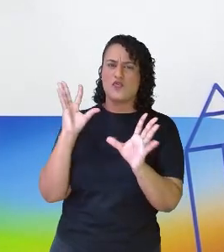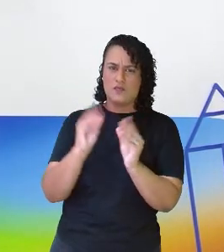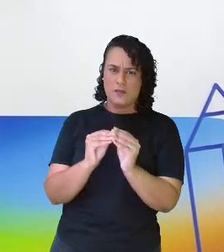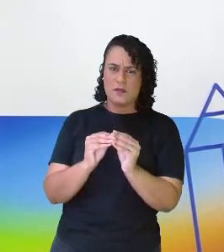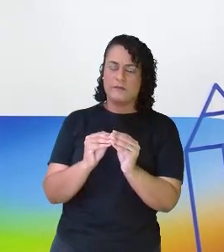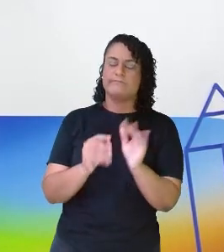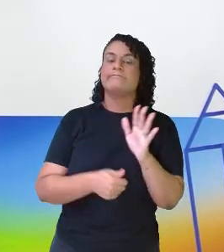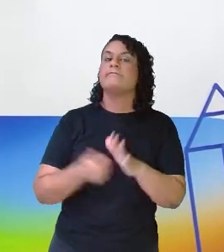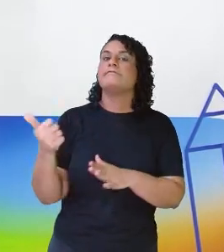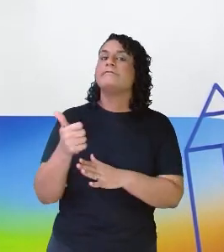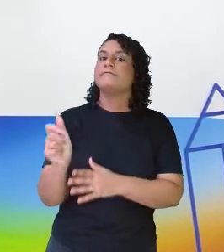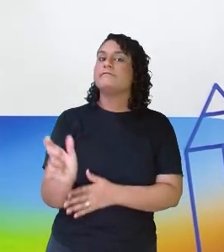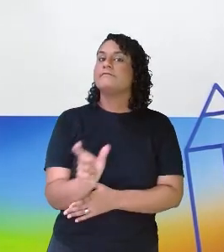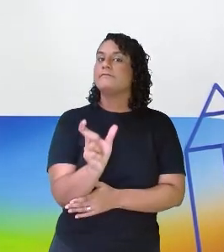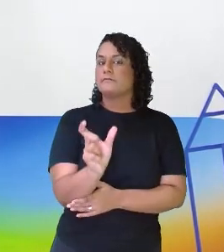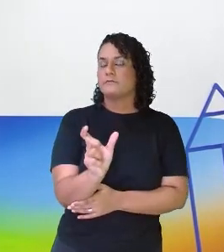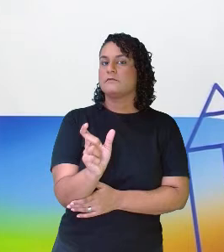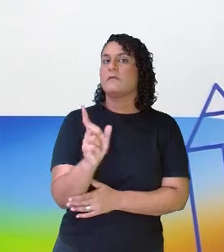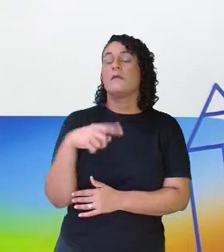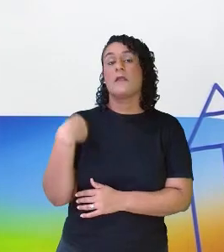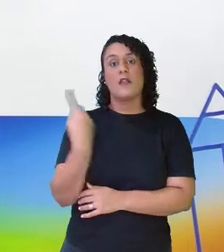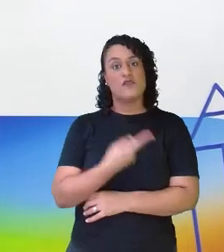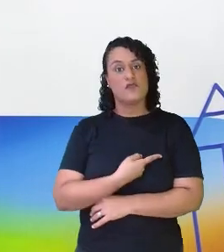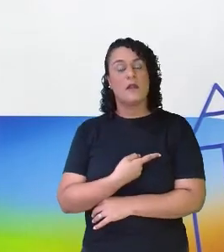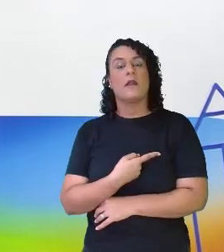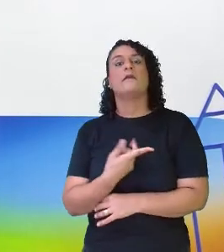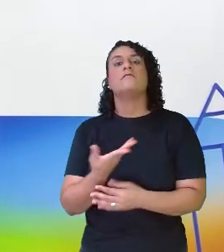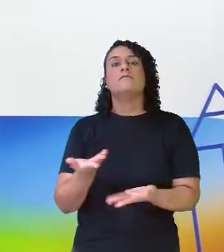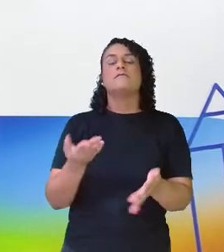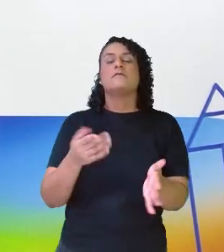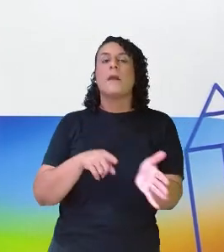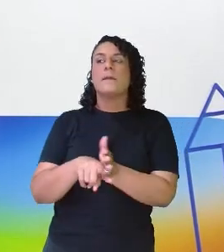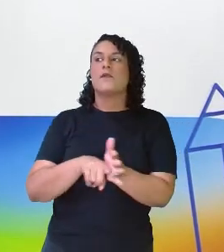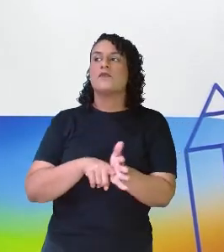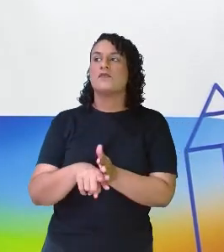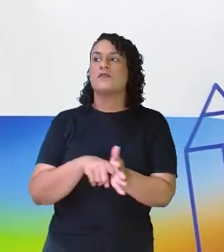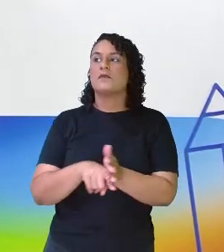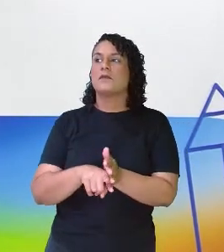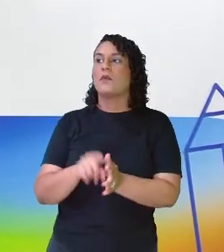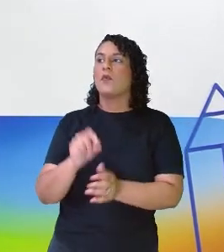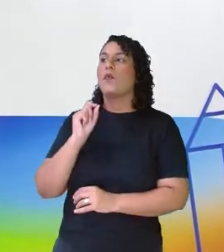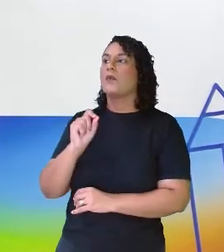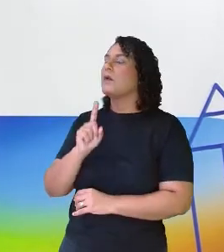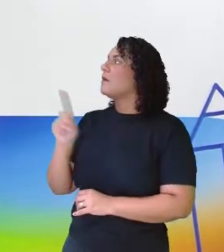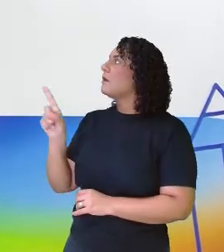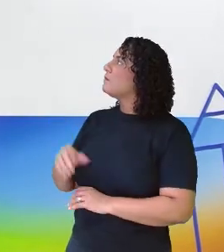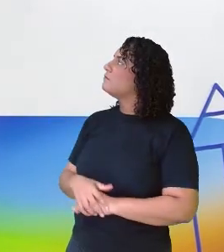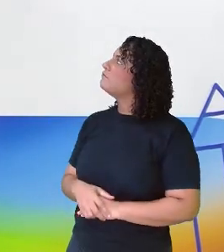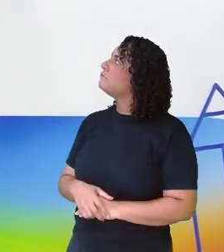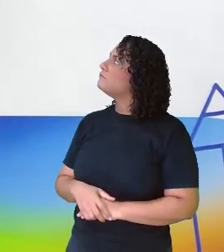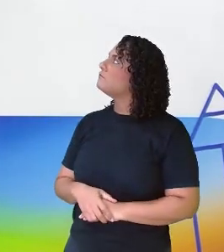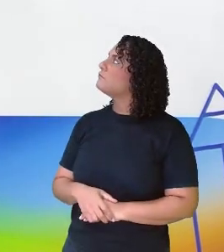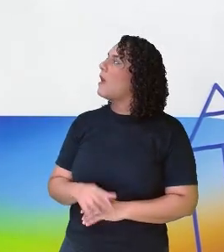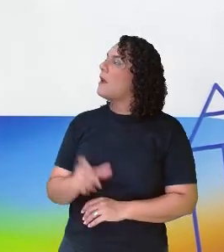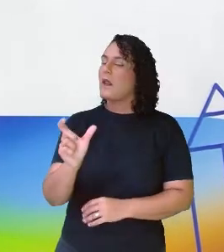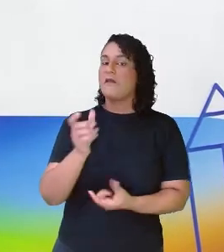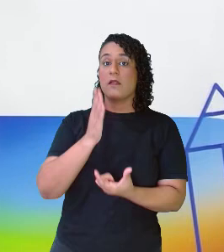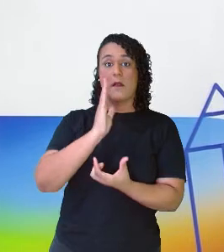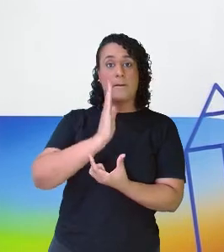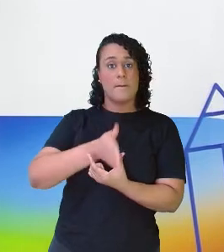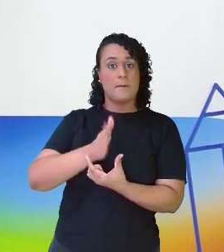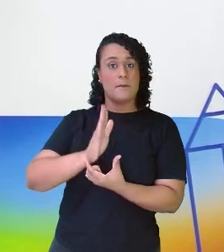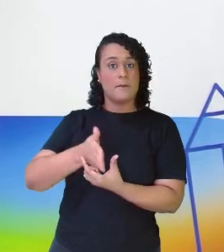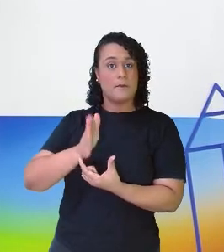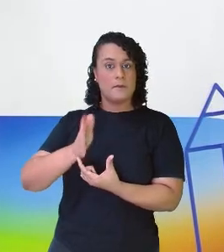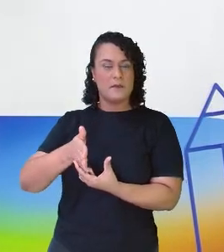a primeira palavra, que é a palavra que a gente está pesquisando, que é o verbete, ela está separada por sílabas. Olha que maravilha. Tá